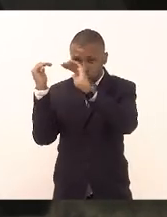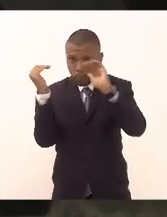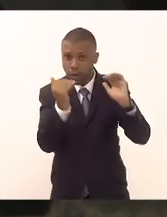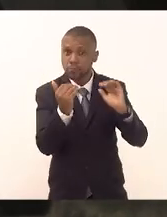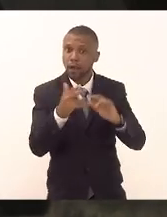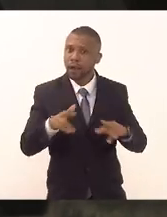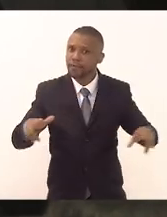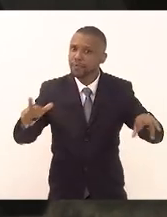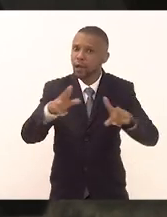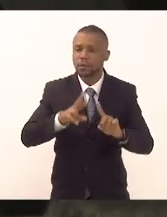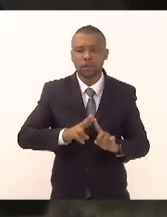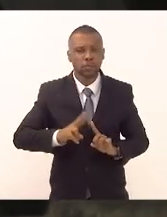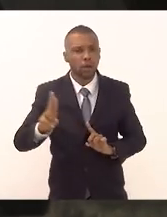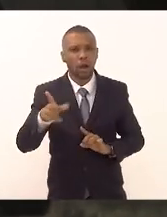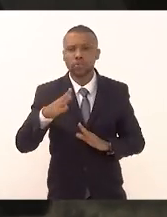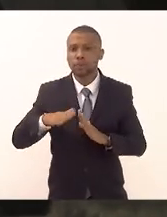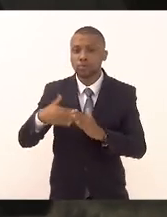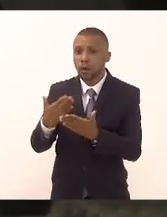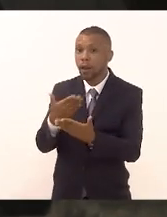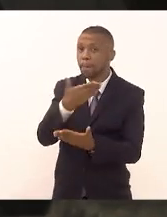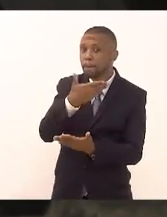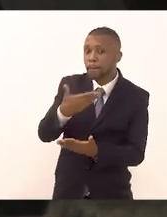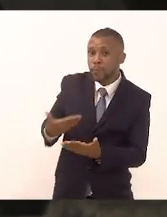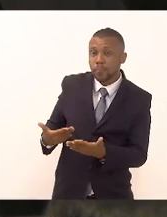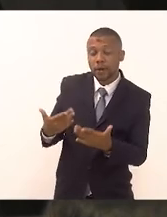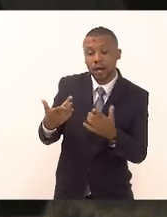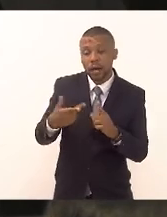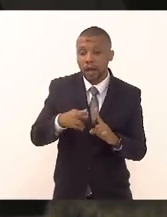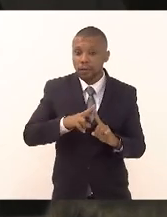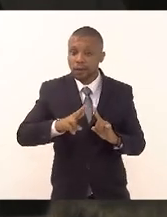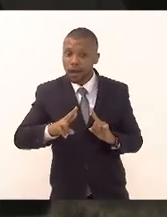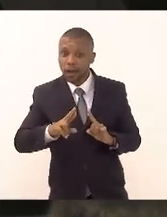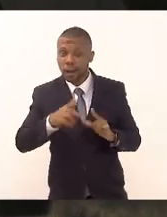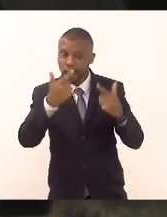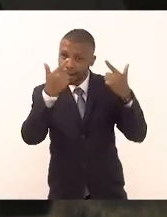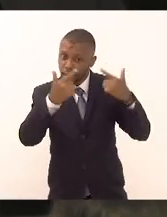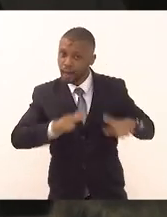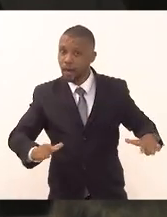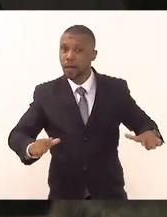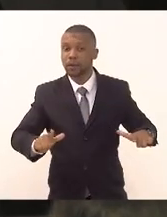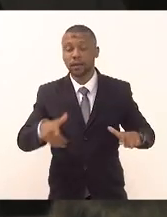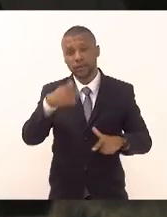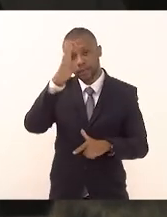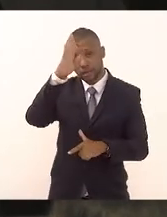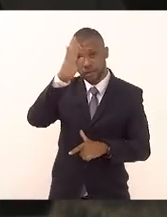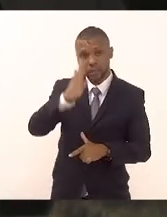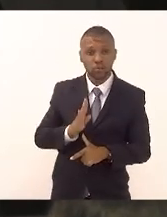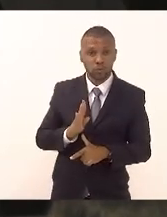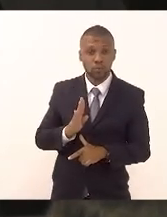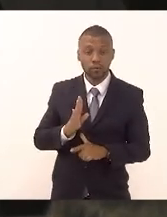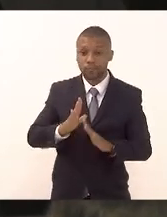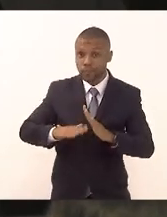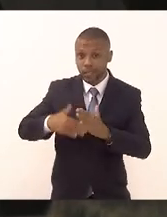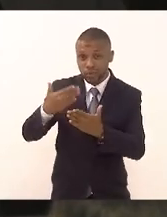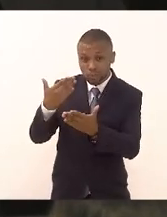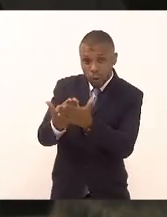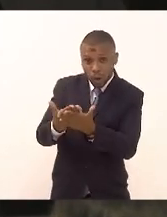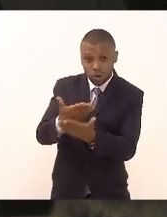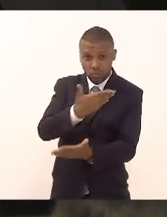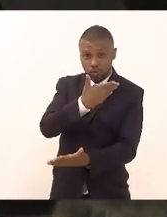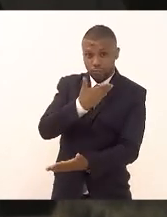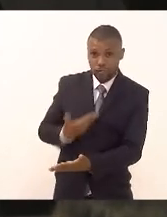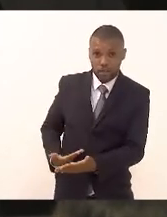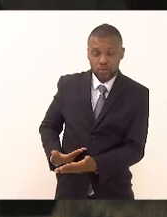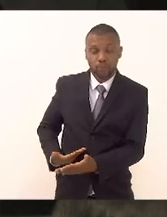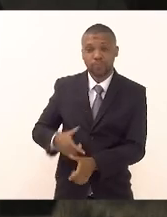O que quer dizer uma escola pública, laica, gratuita? Quer dizer que nas escolas oficiais, mantidas pelo poder público, o cidadão e a